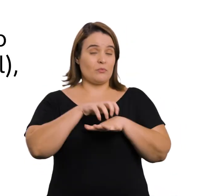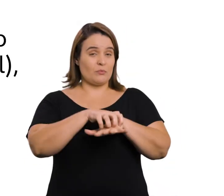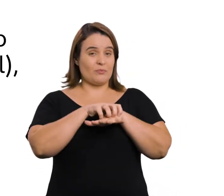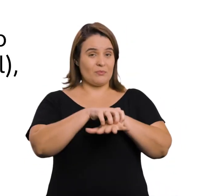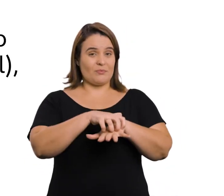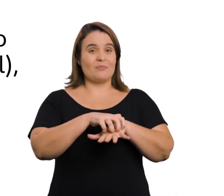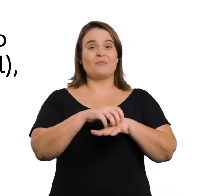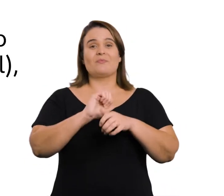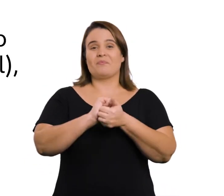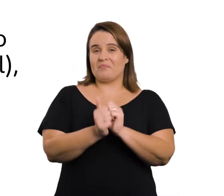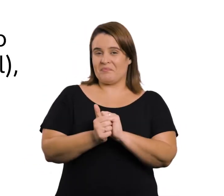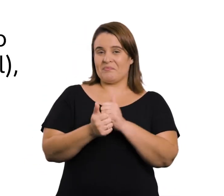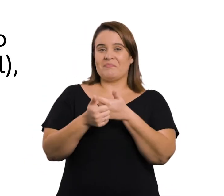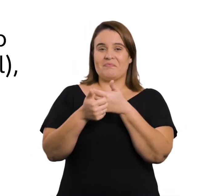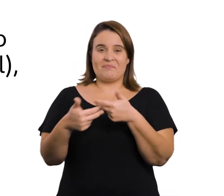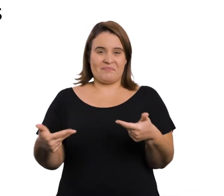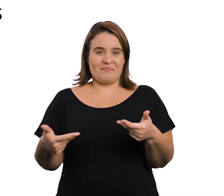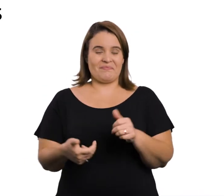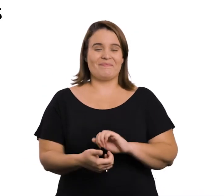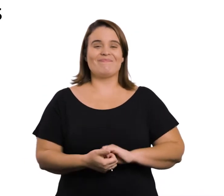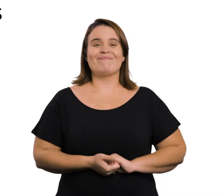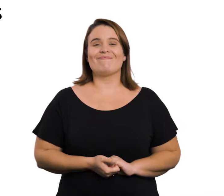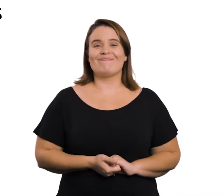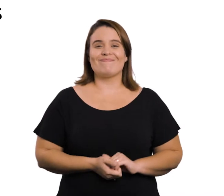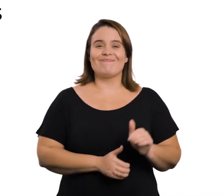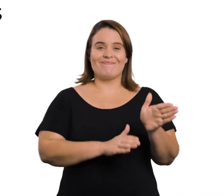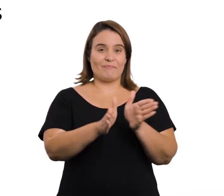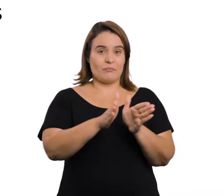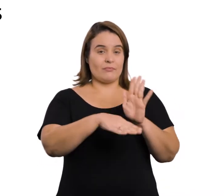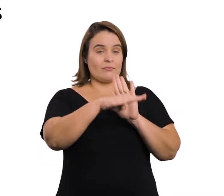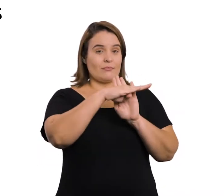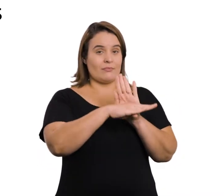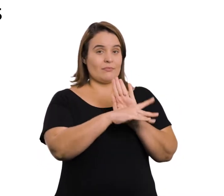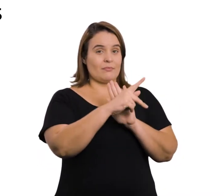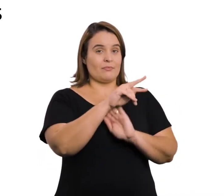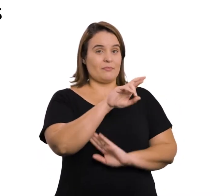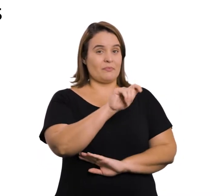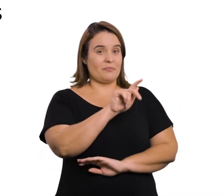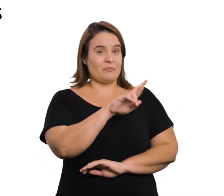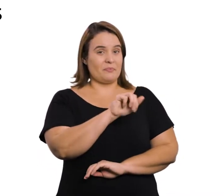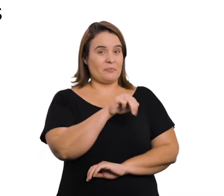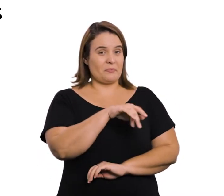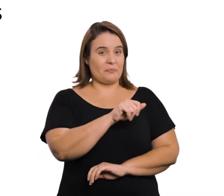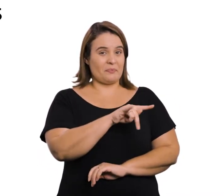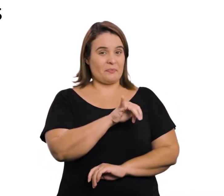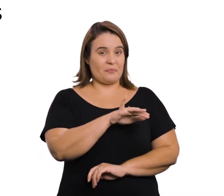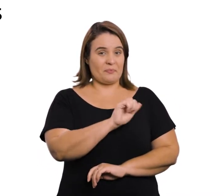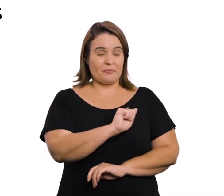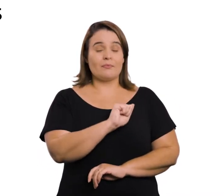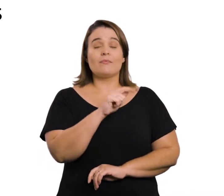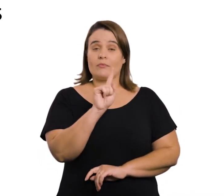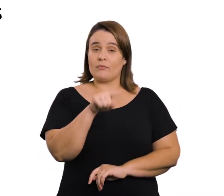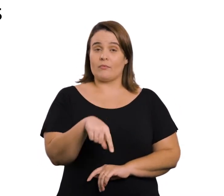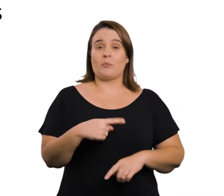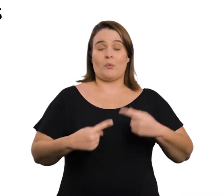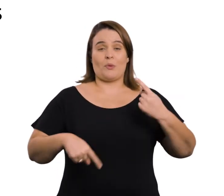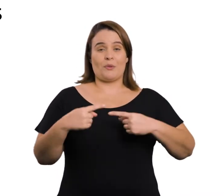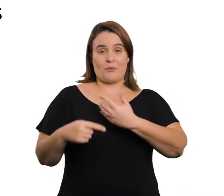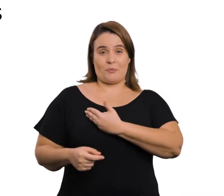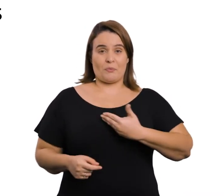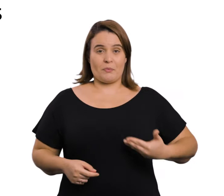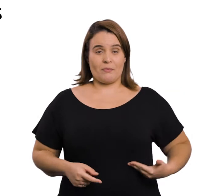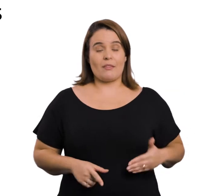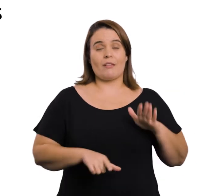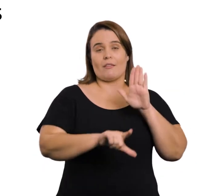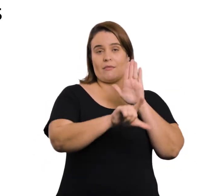turística, esportiva, etc. Acessibilidade programática. Sem barreiras invisíveis embutidas em